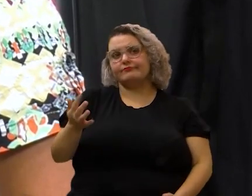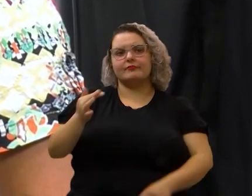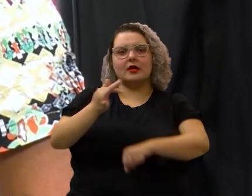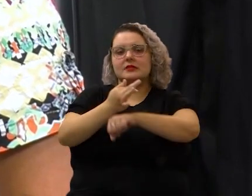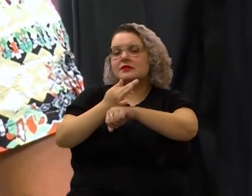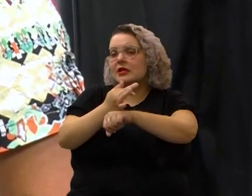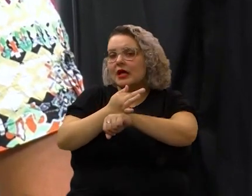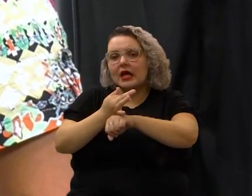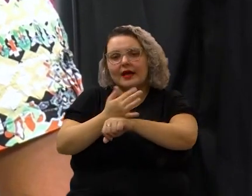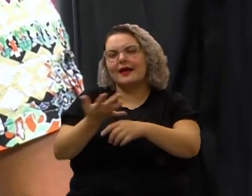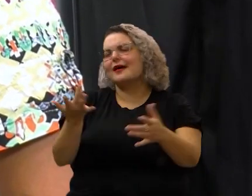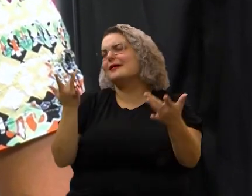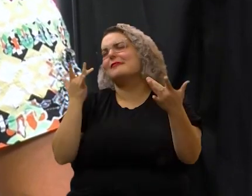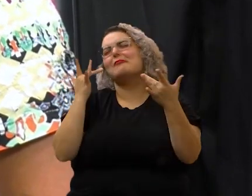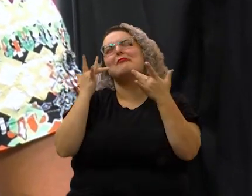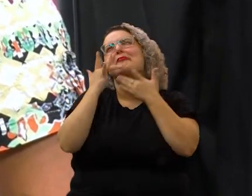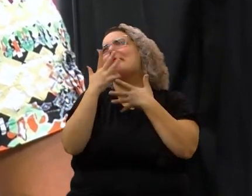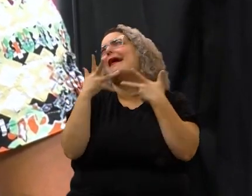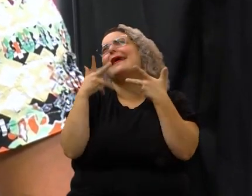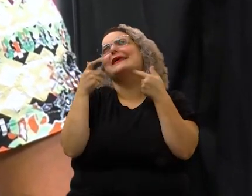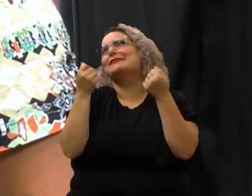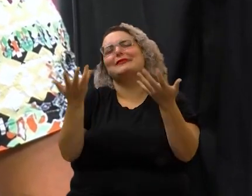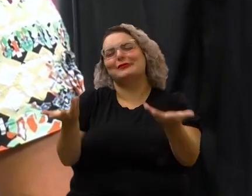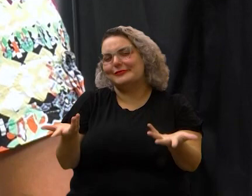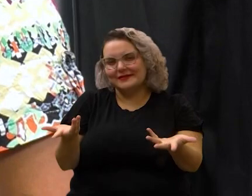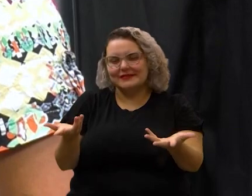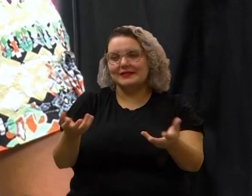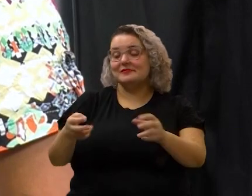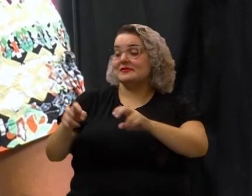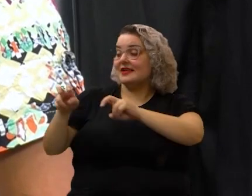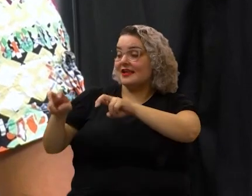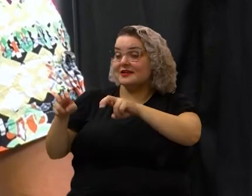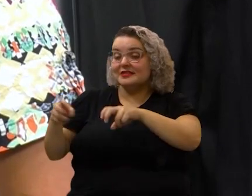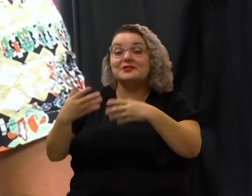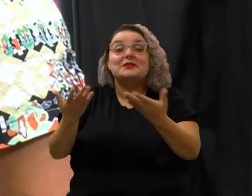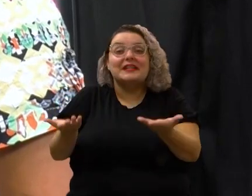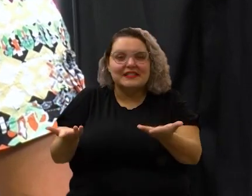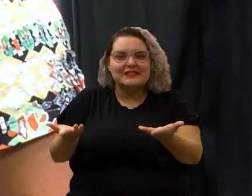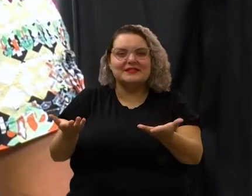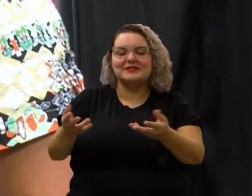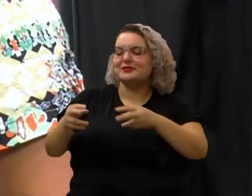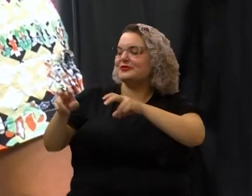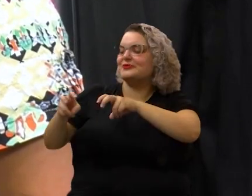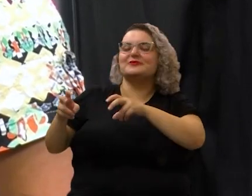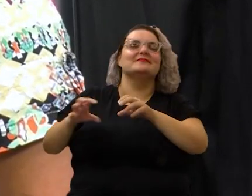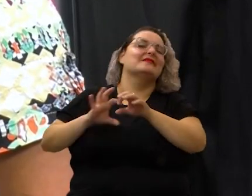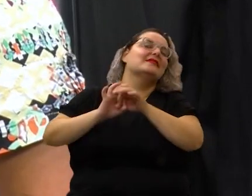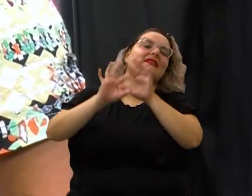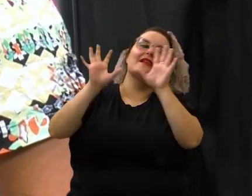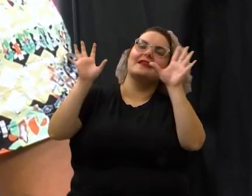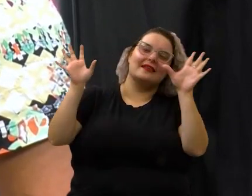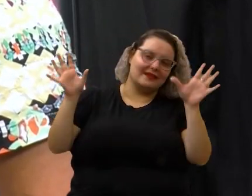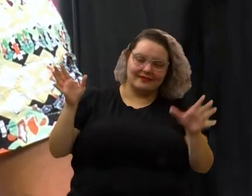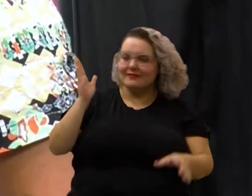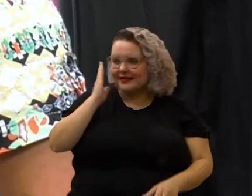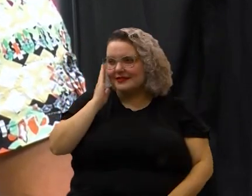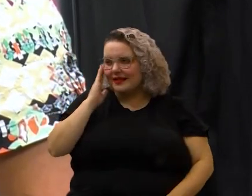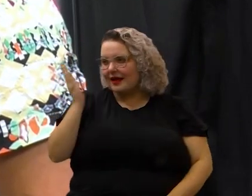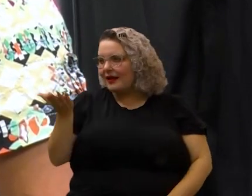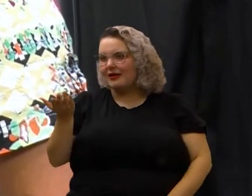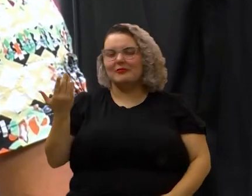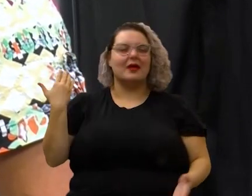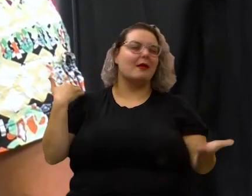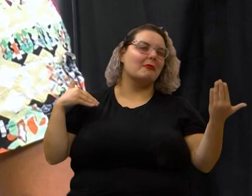as férias. Era uma delícia. Então era isso, né? Porque o sítio era isso. No sítio tudo era mais livre, sabe? A